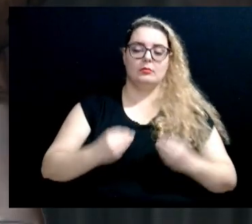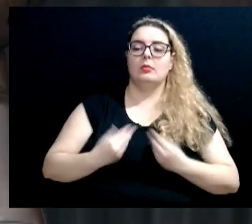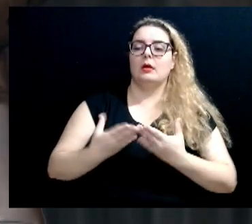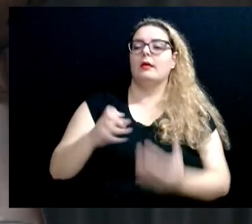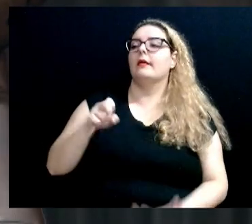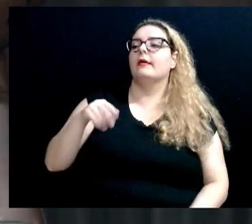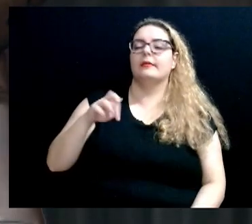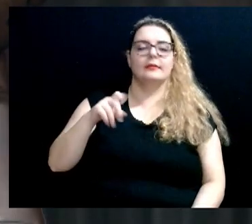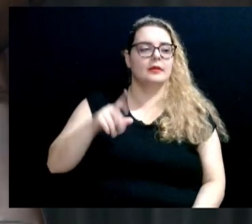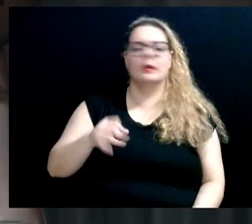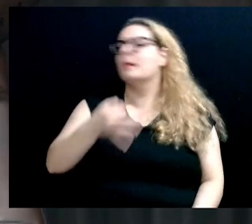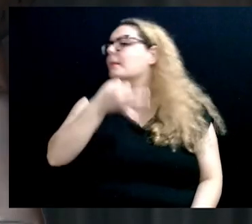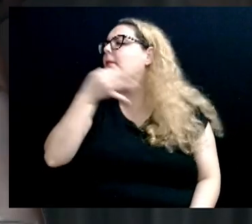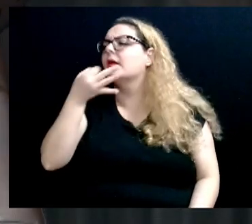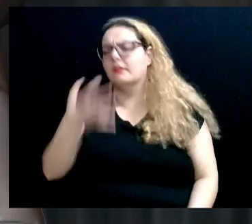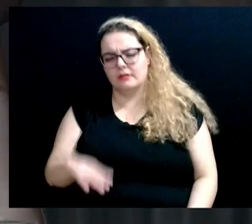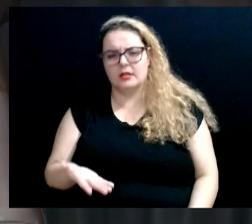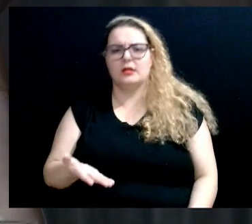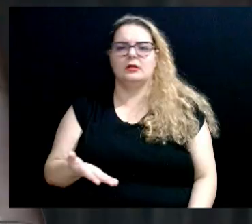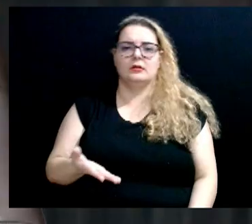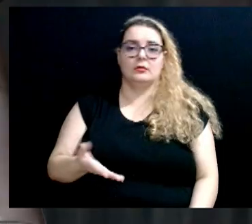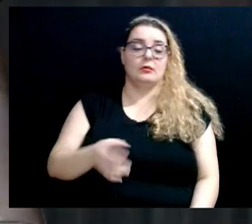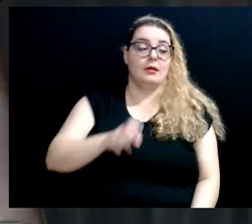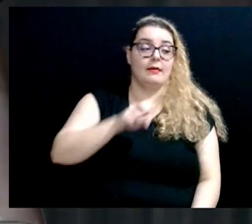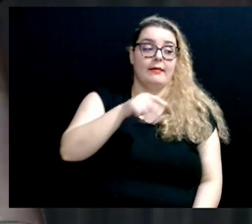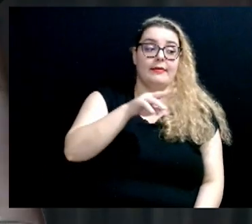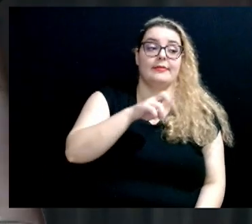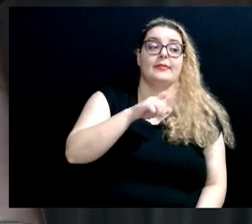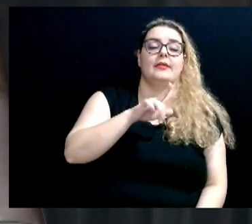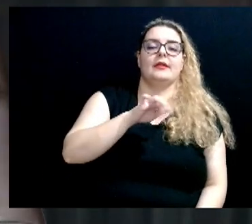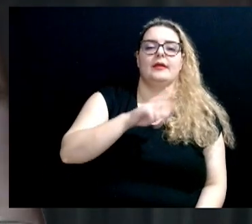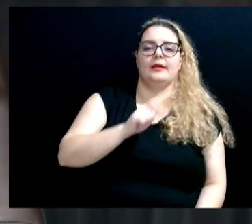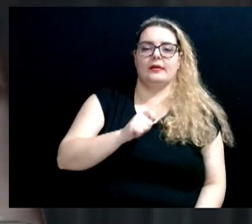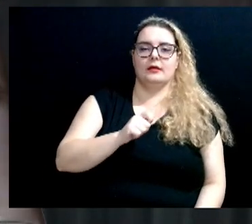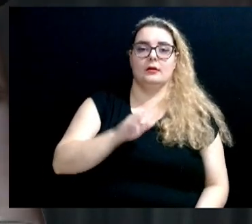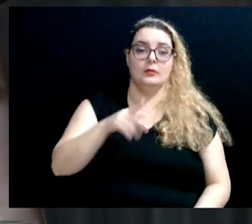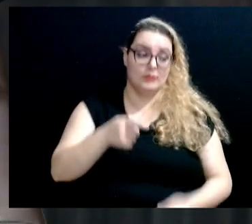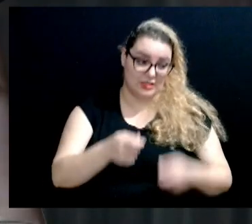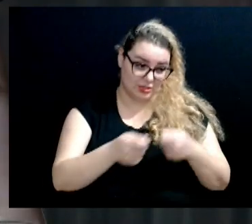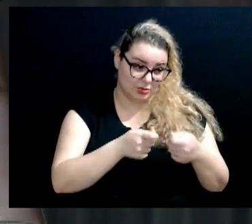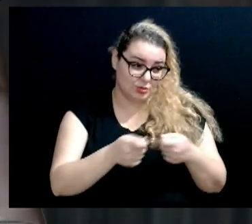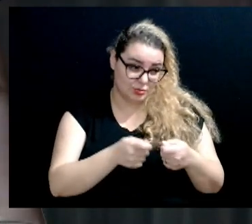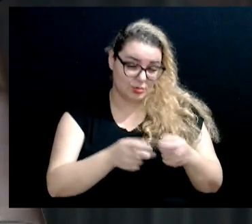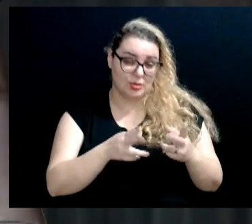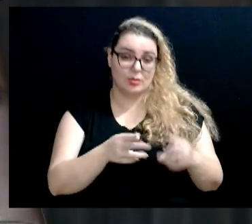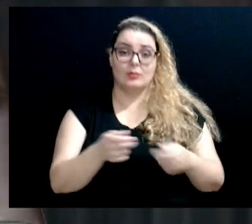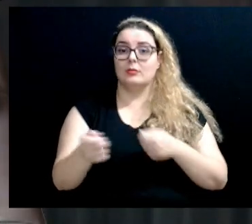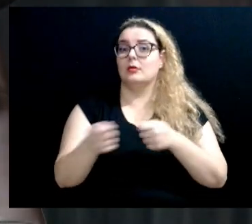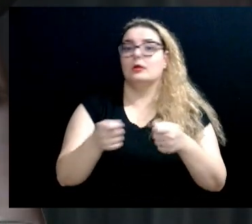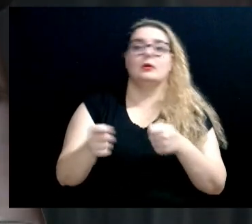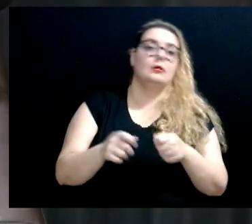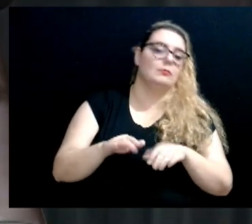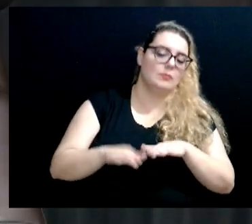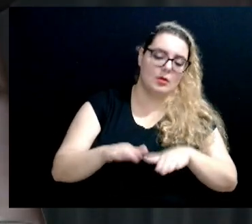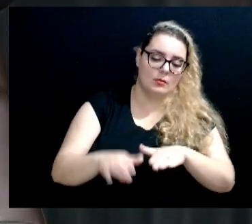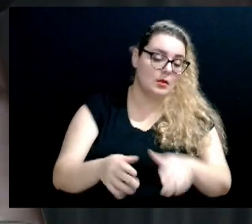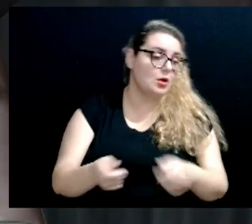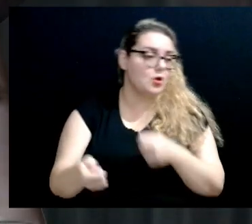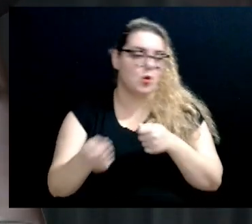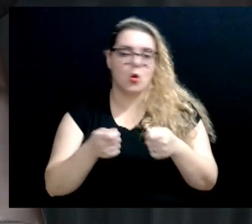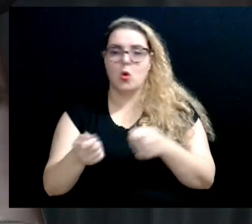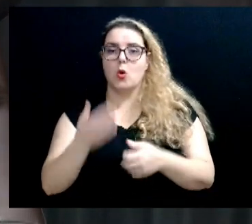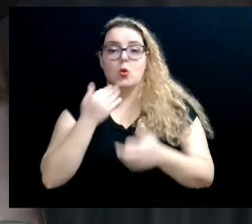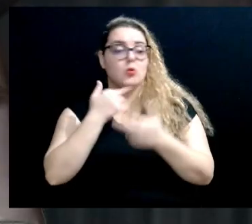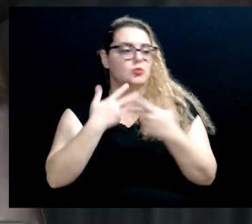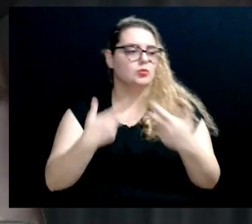a partir do momento que a gente precisa ter o controle, como a gente quer controlar passos, a gente quer controlar o que come, e